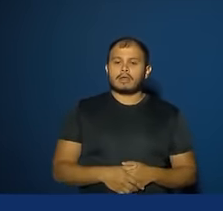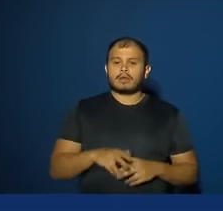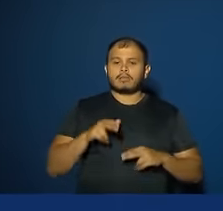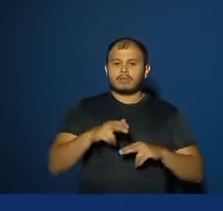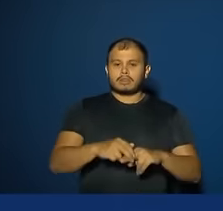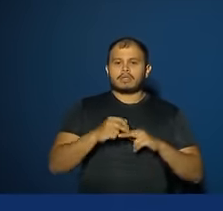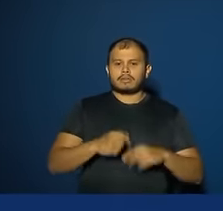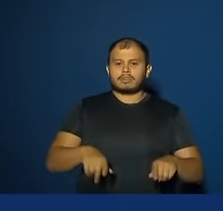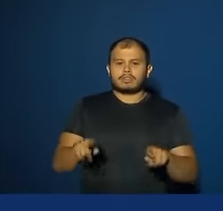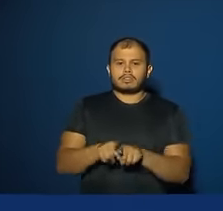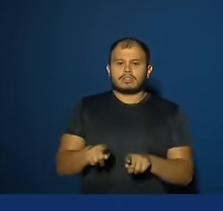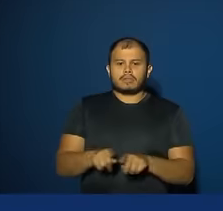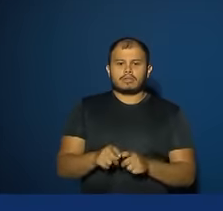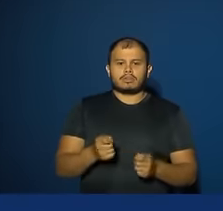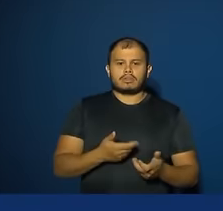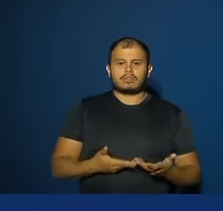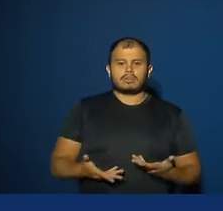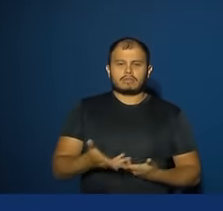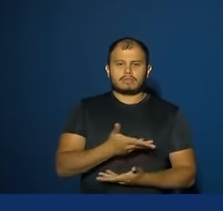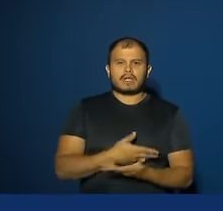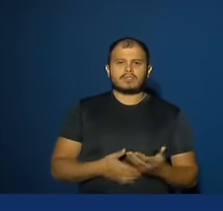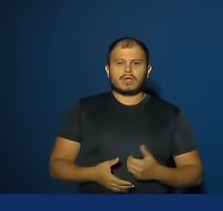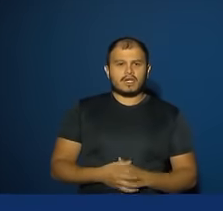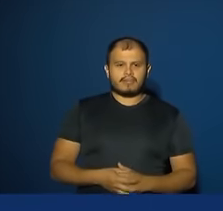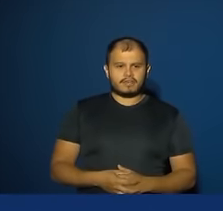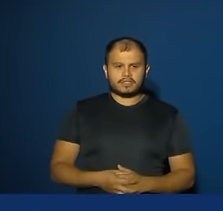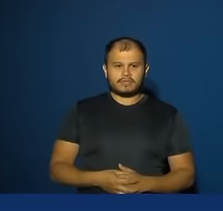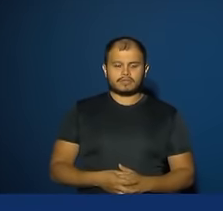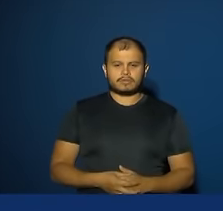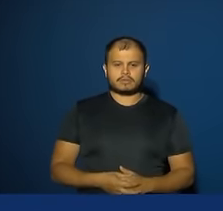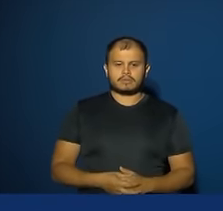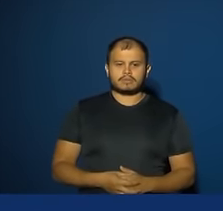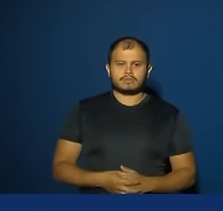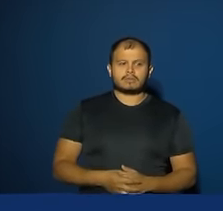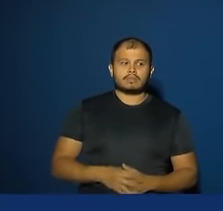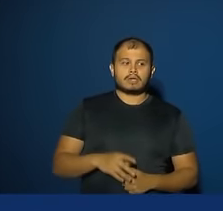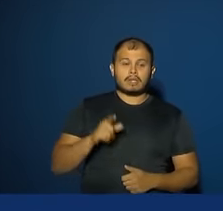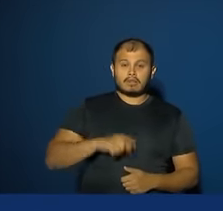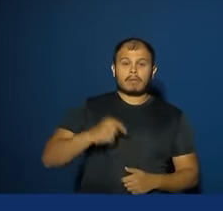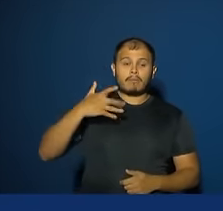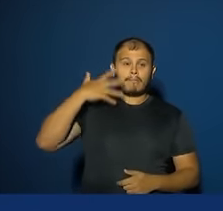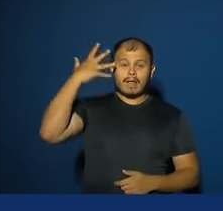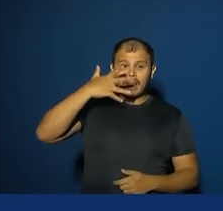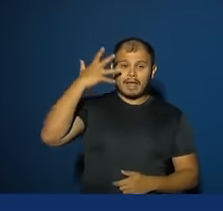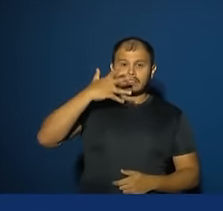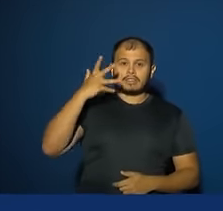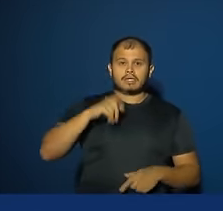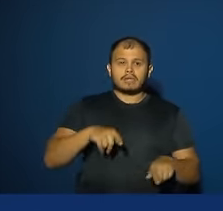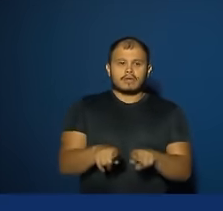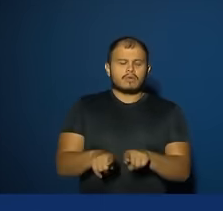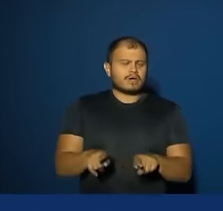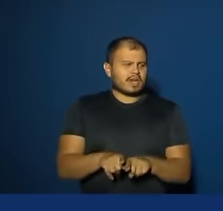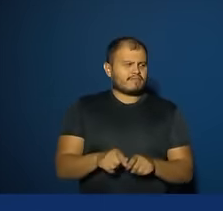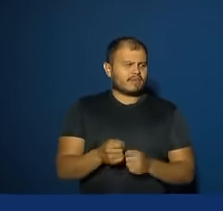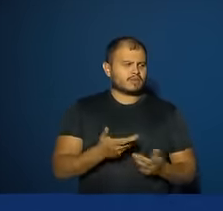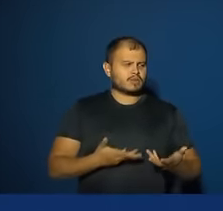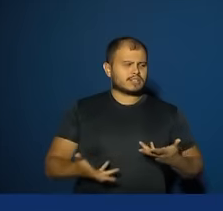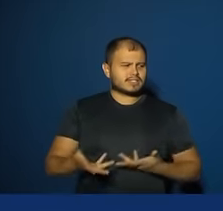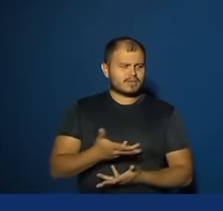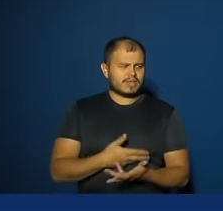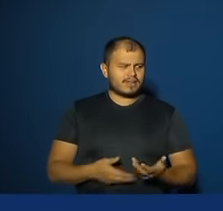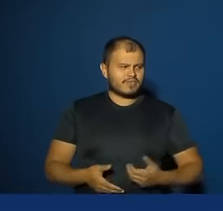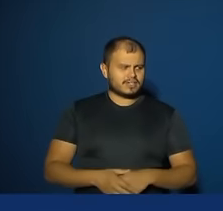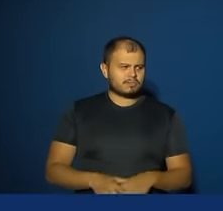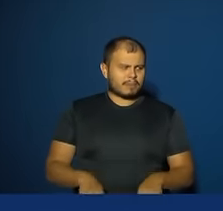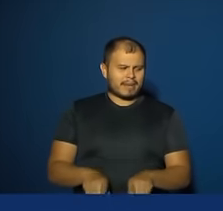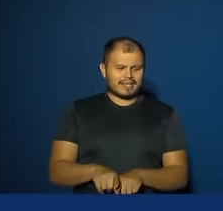por convicção não por Brand building eh e eu eu dei uma palestra sobre Amazônia Amazônia e para educar um